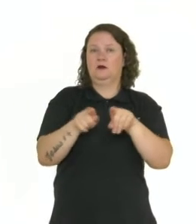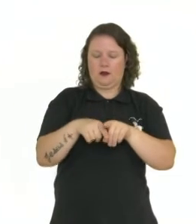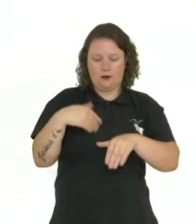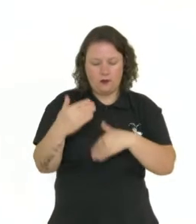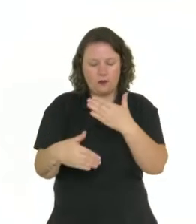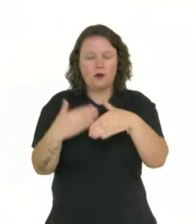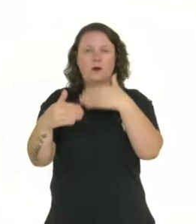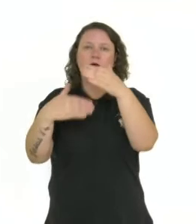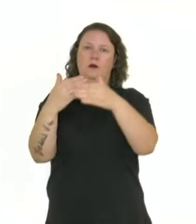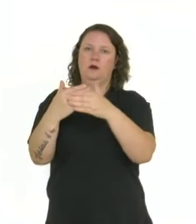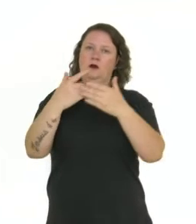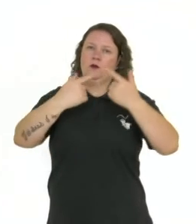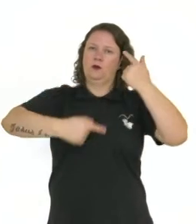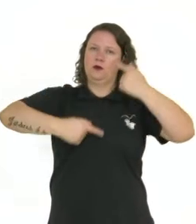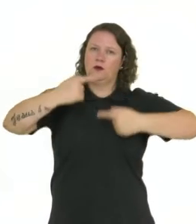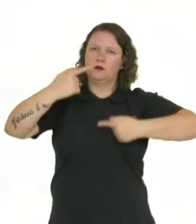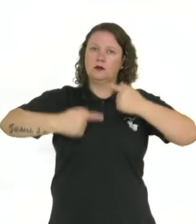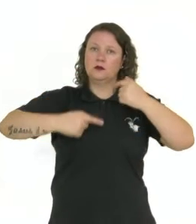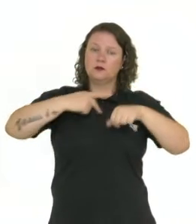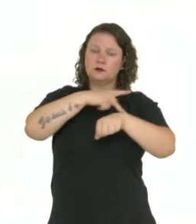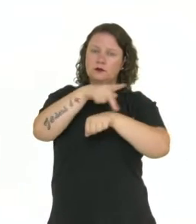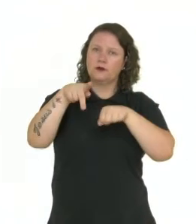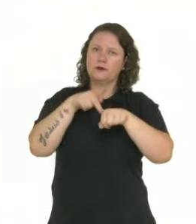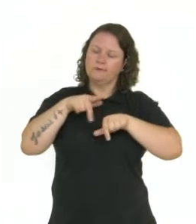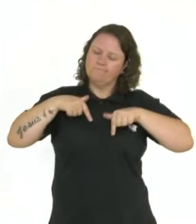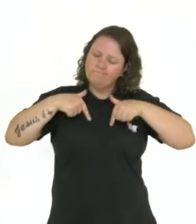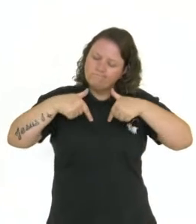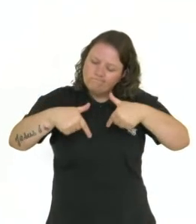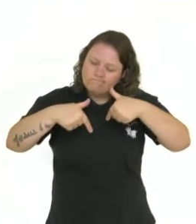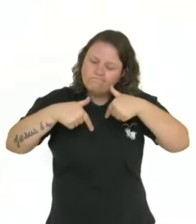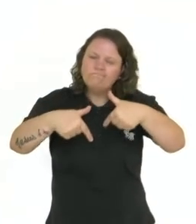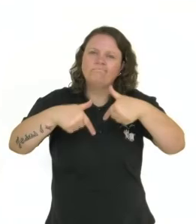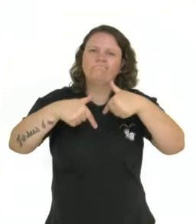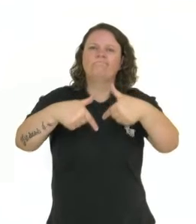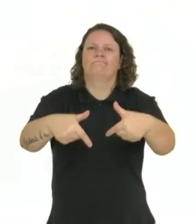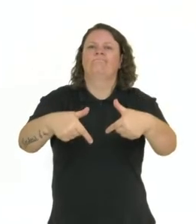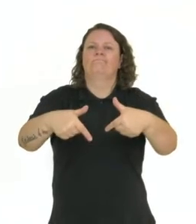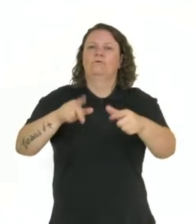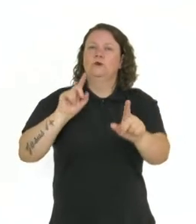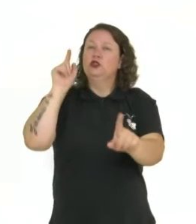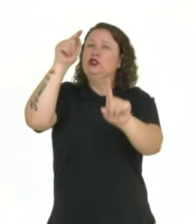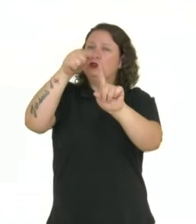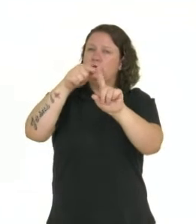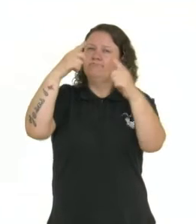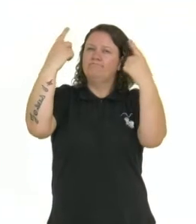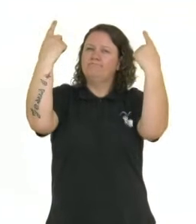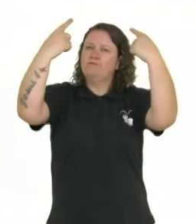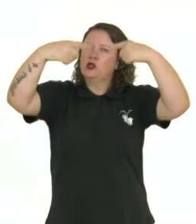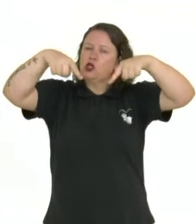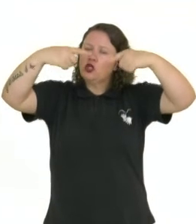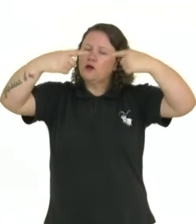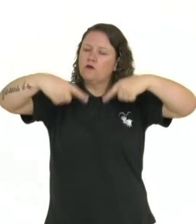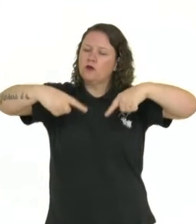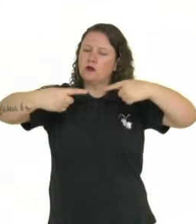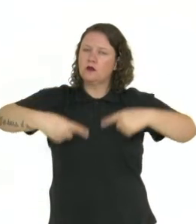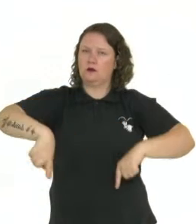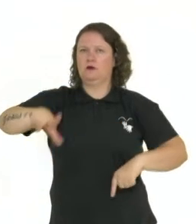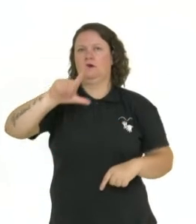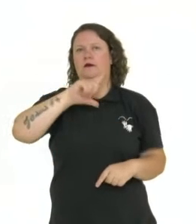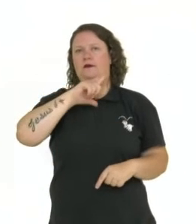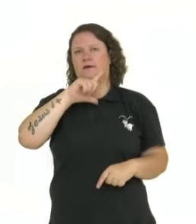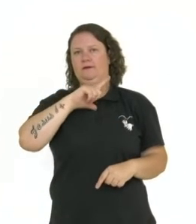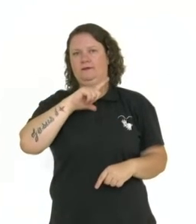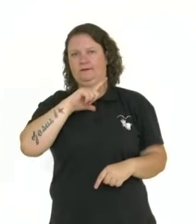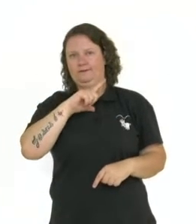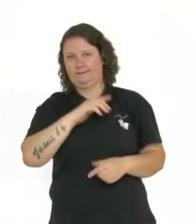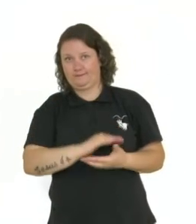avanços, sobretudo políticos, o país ainda enfrenta grandes e importantes desafios. Analisando então o regime do Apartheid e